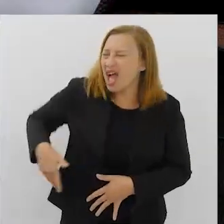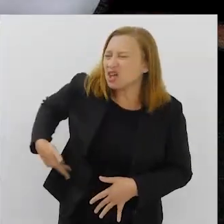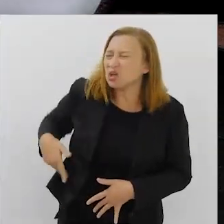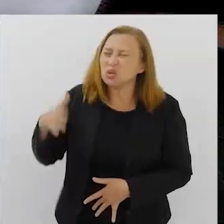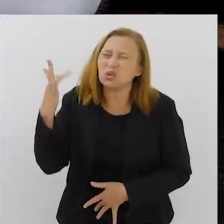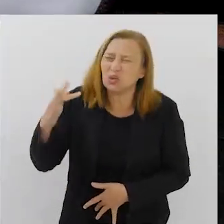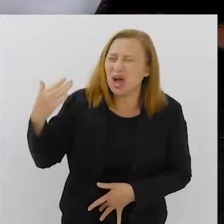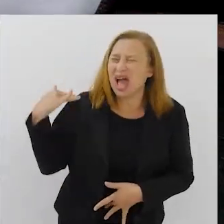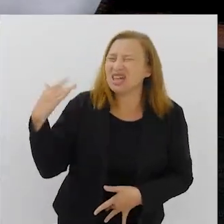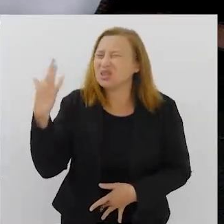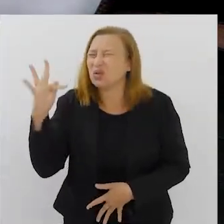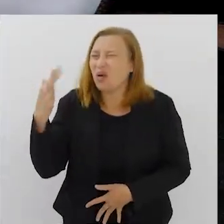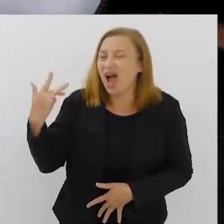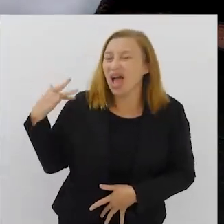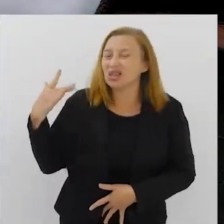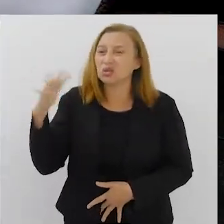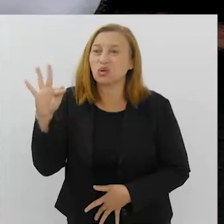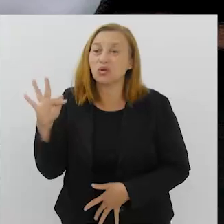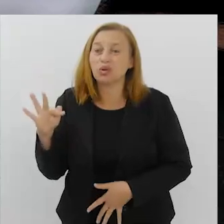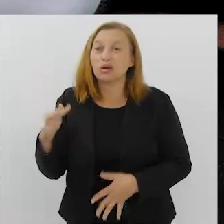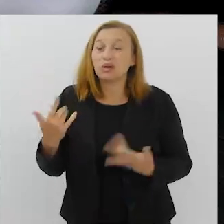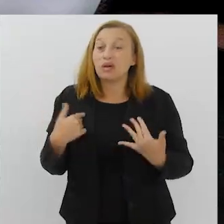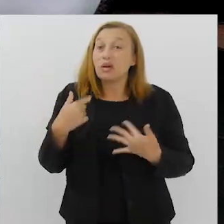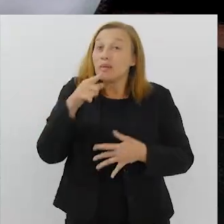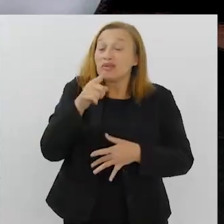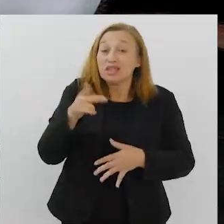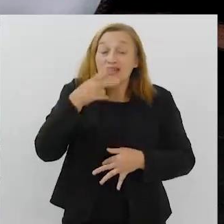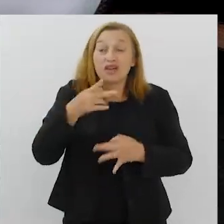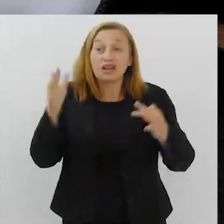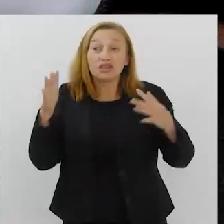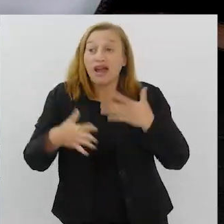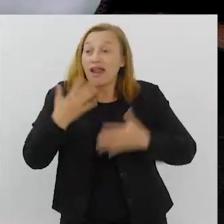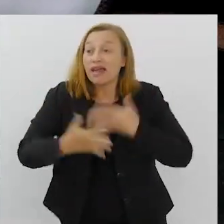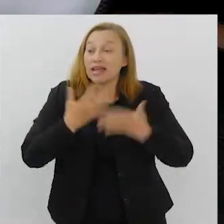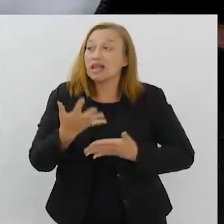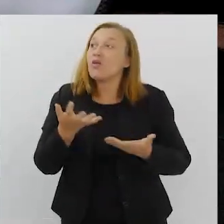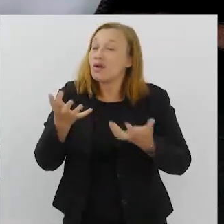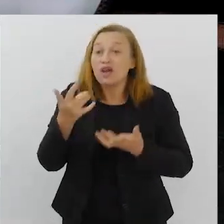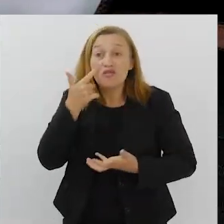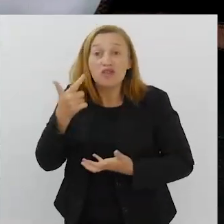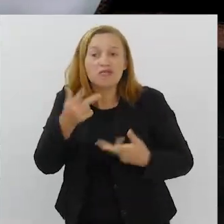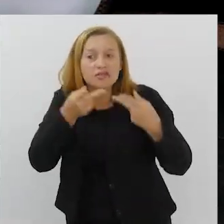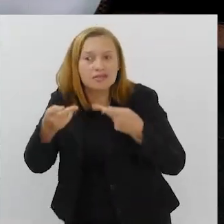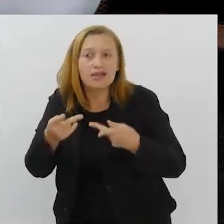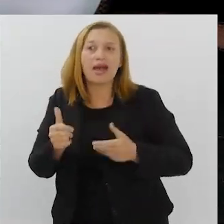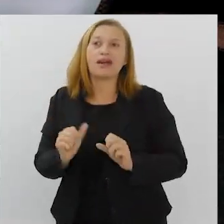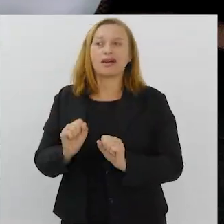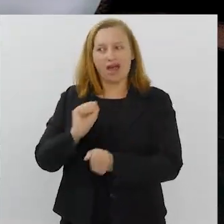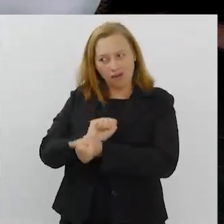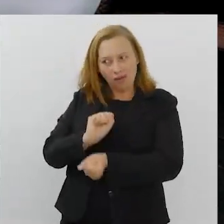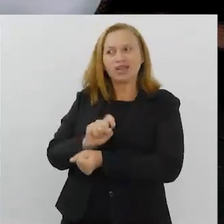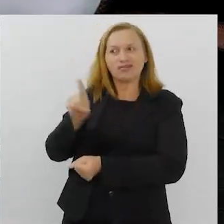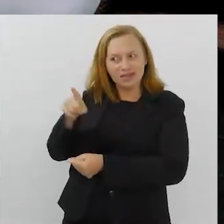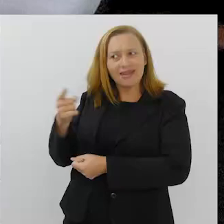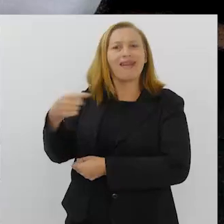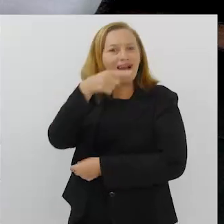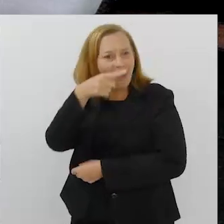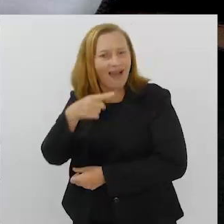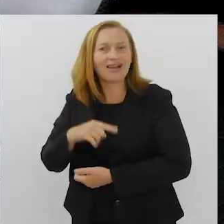dor aqui, eu estou com dor acolá, mas você está se referindo a tanta alegria deles, eu já estou com vontade de ir lá visitar. Vamos